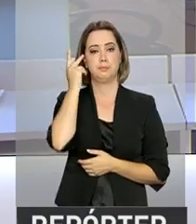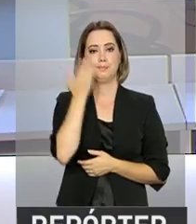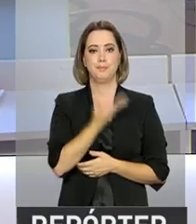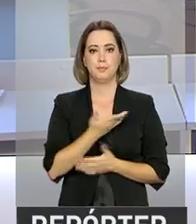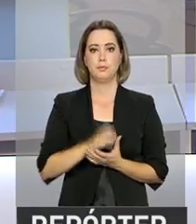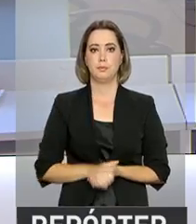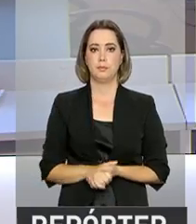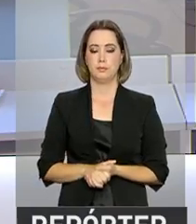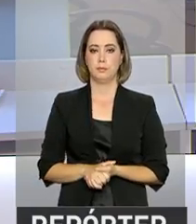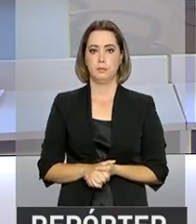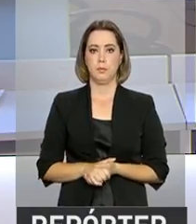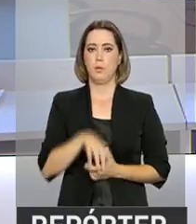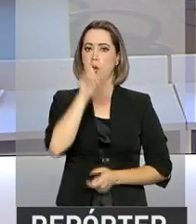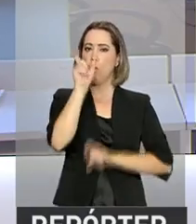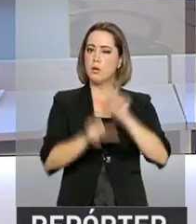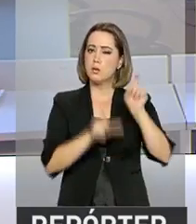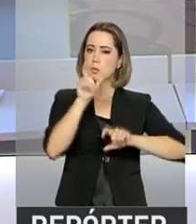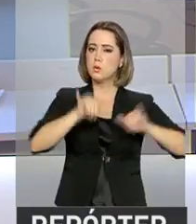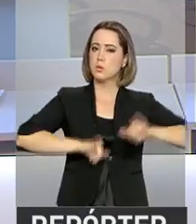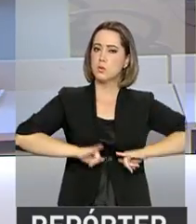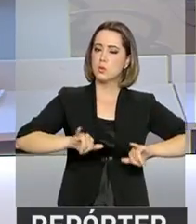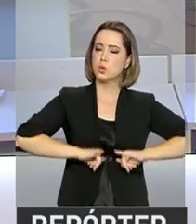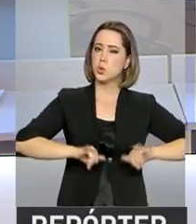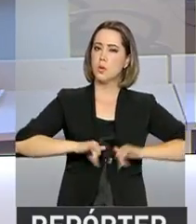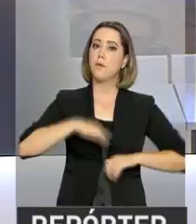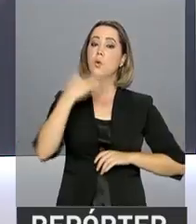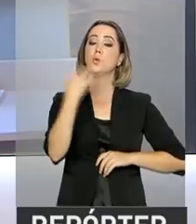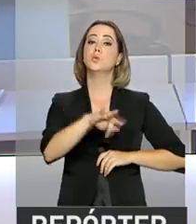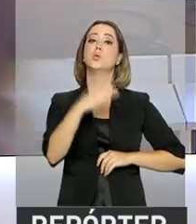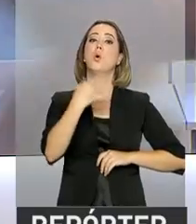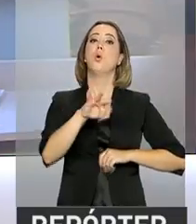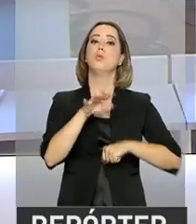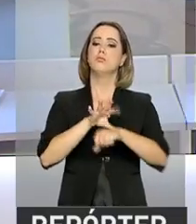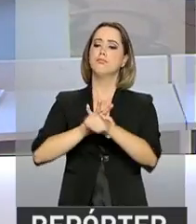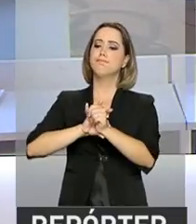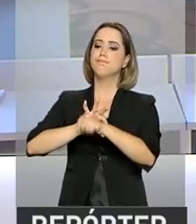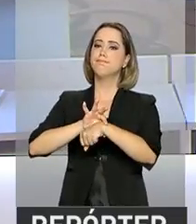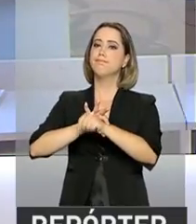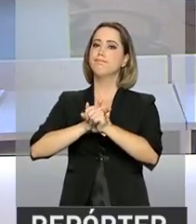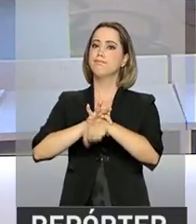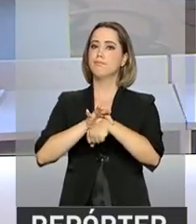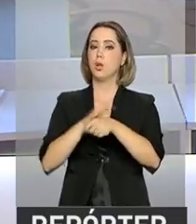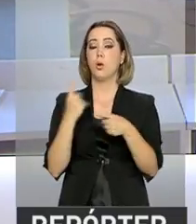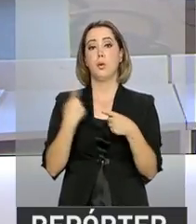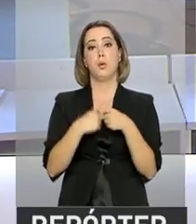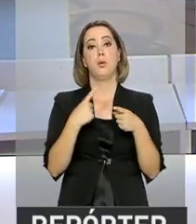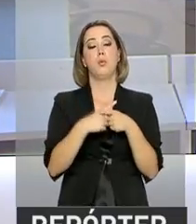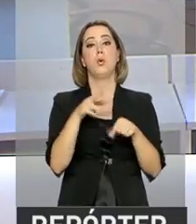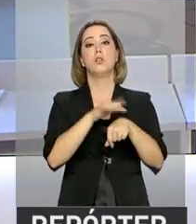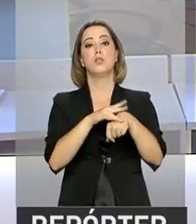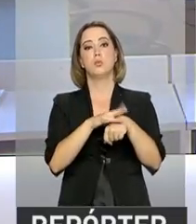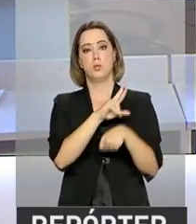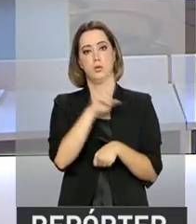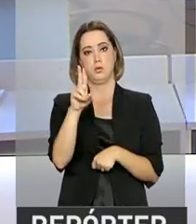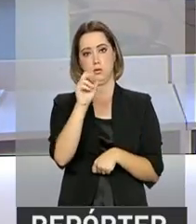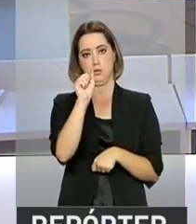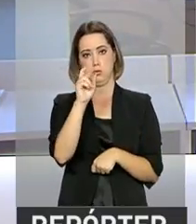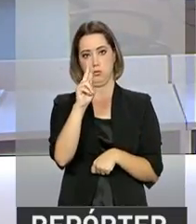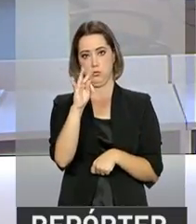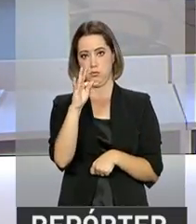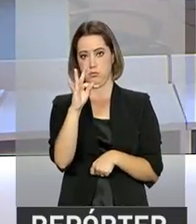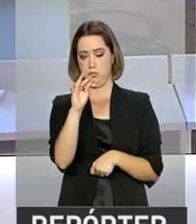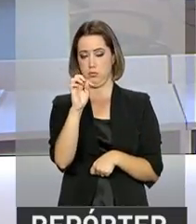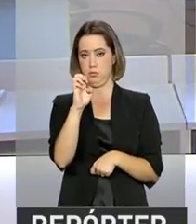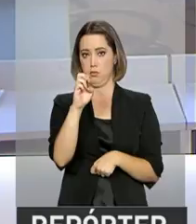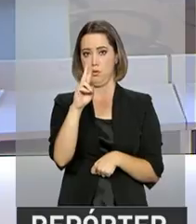Filho os pacientes que sofrem com dores crônicas nas articulações por causa da Artrite reumatoide terão acesso a um